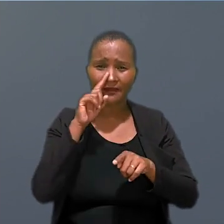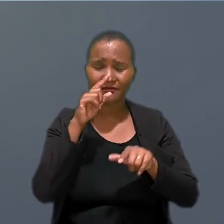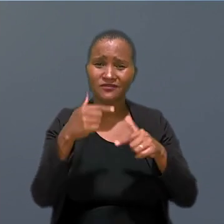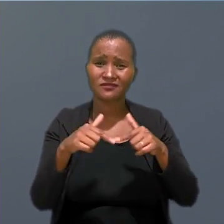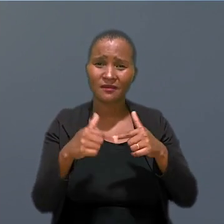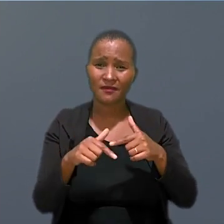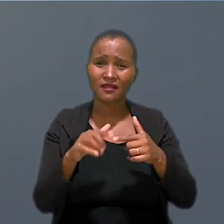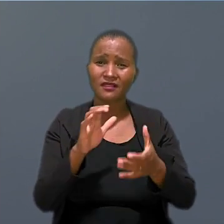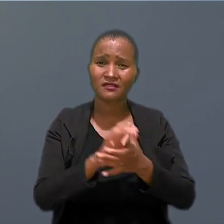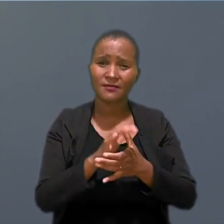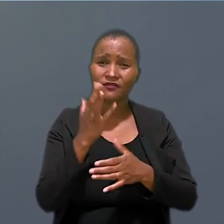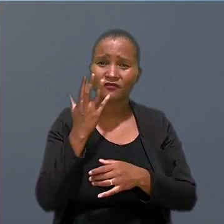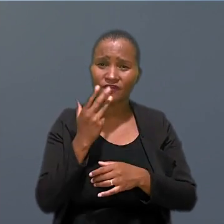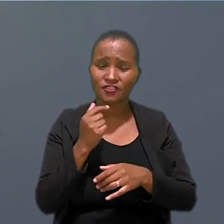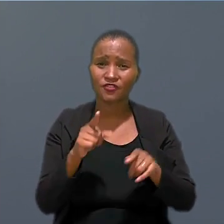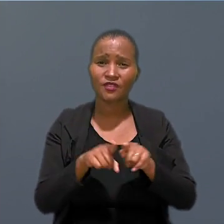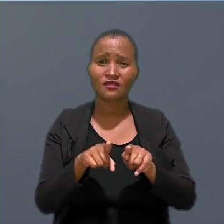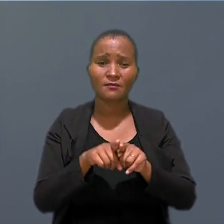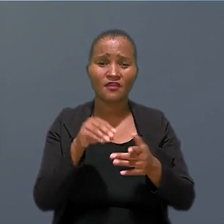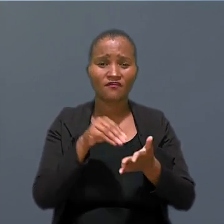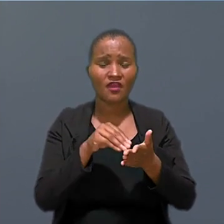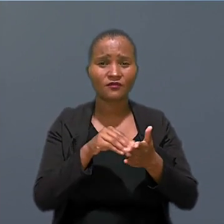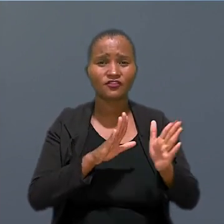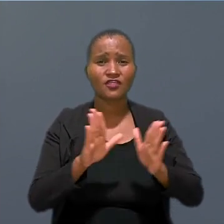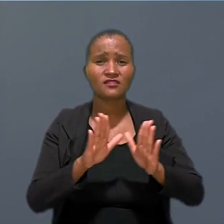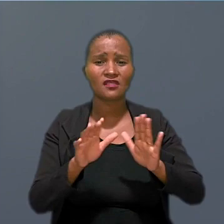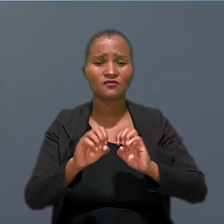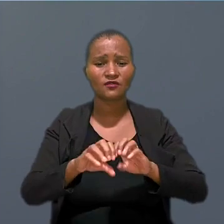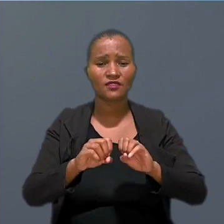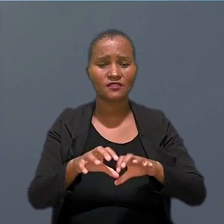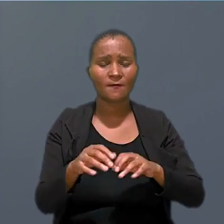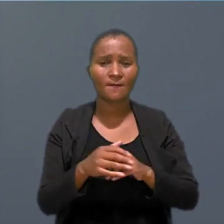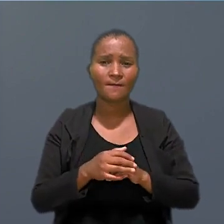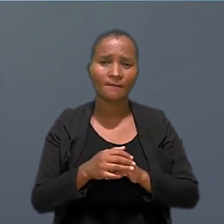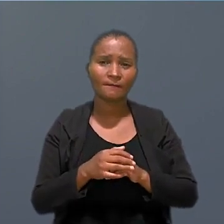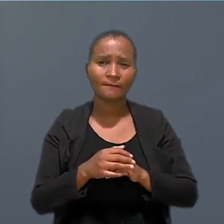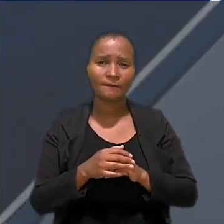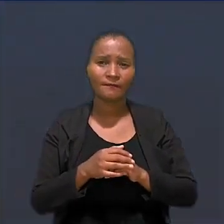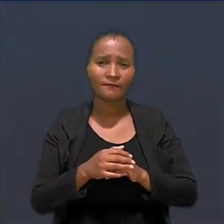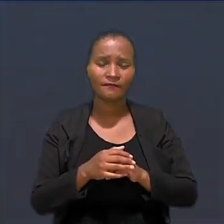de trabalho e casamento infantil, além de falta de acesso à educação.